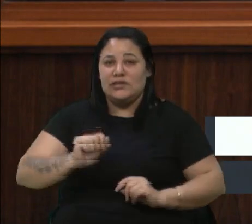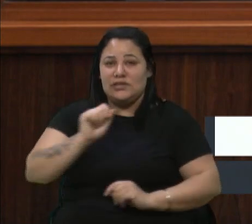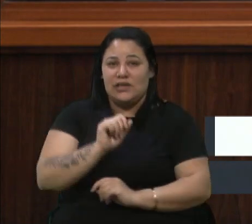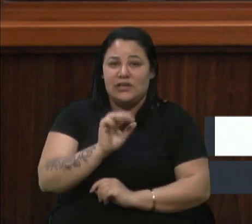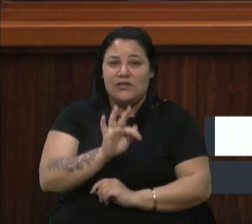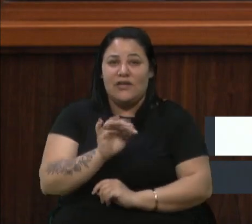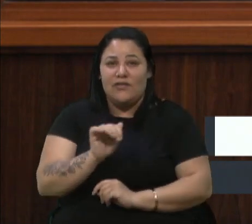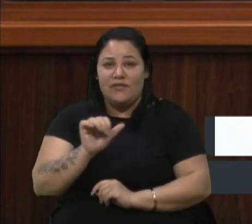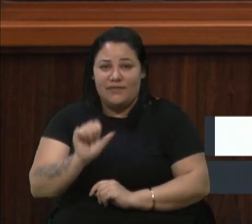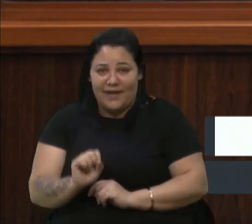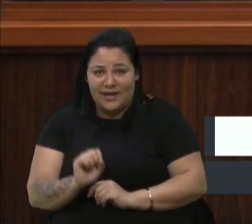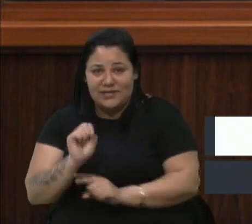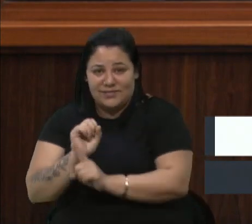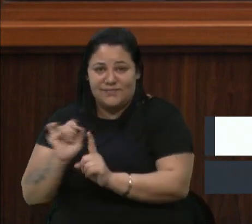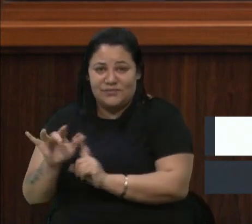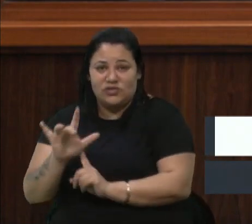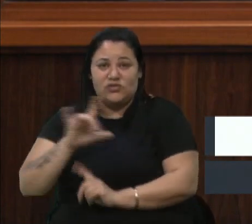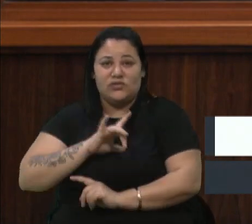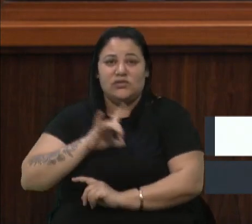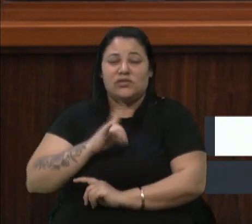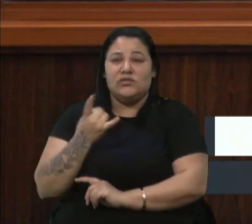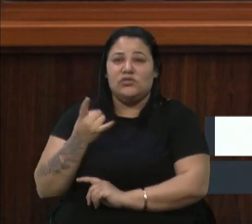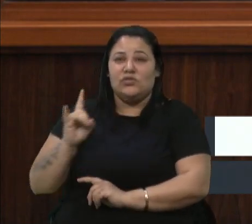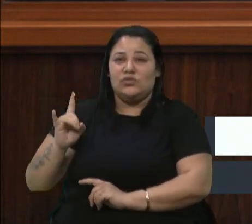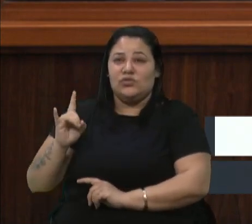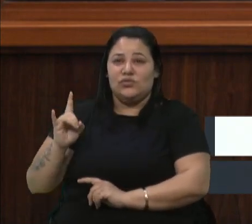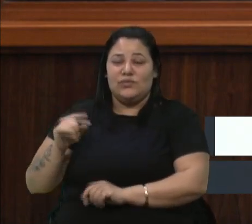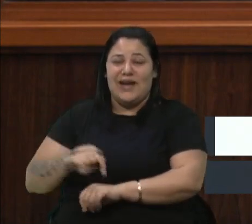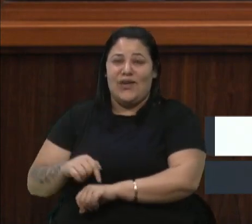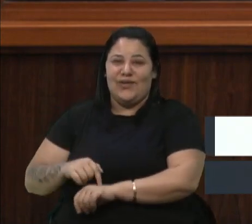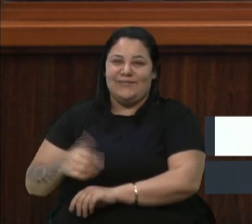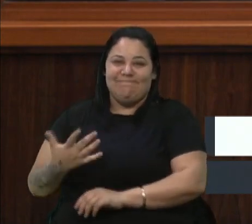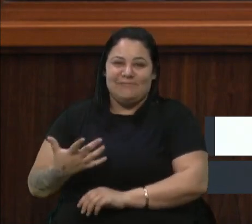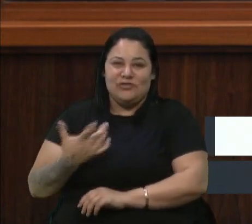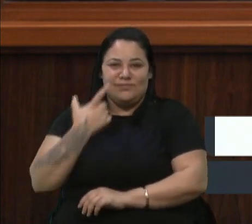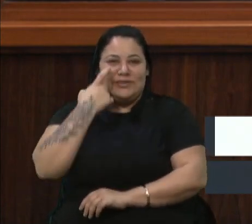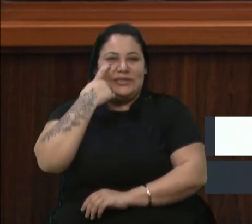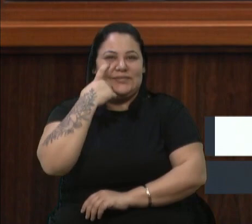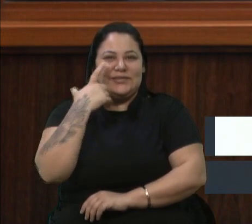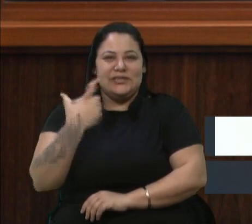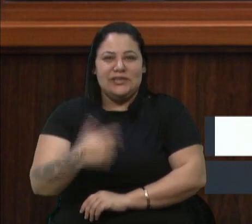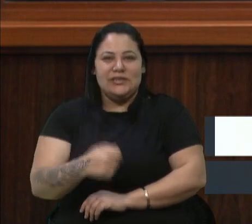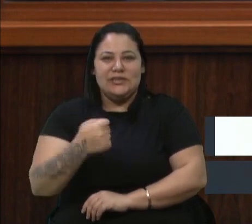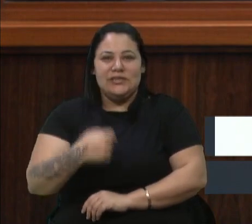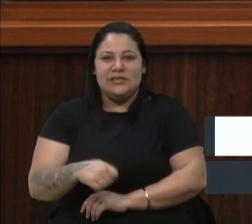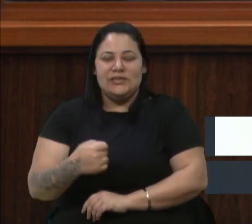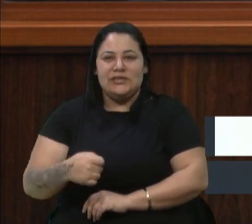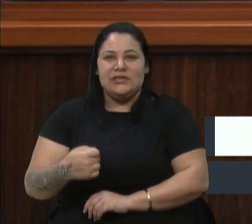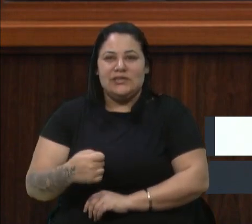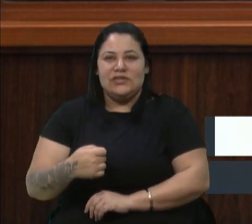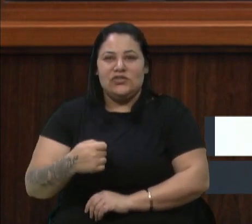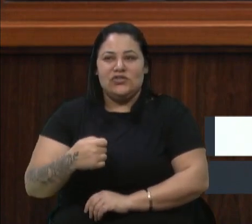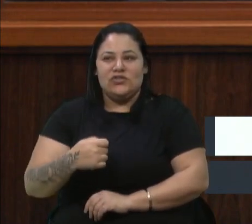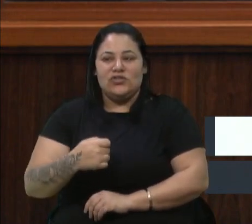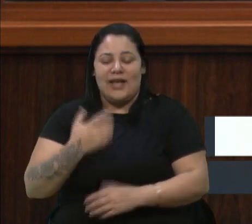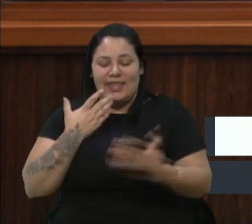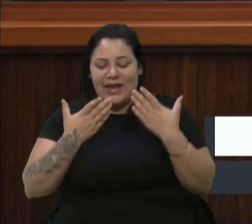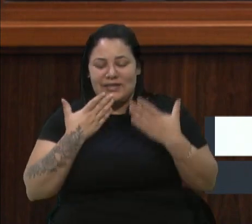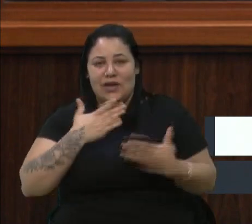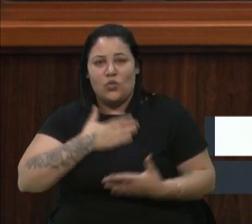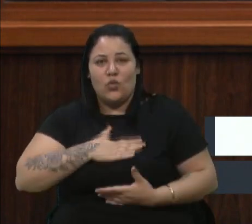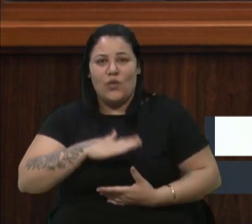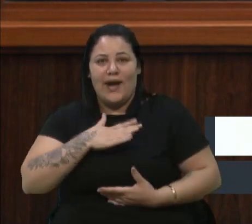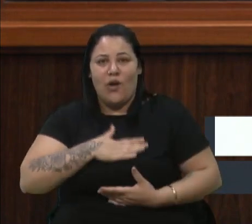chegaram agora de última hora, a gente vê a necessidade de ver com calma essas demandas para